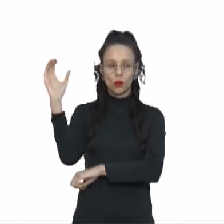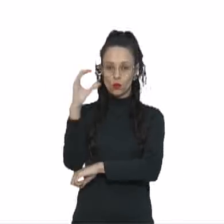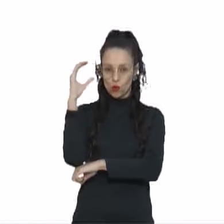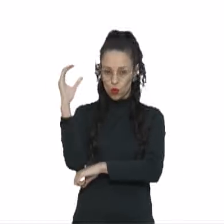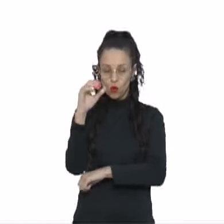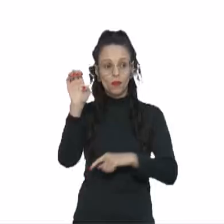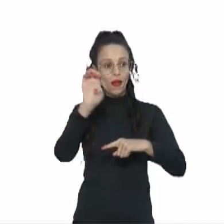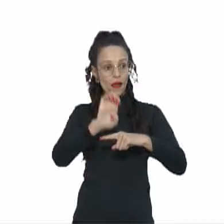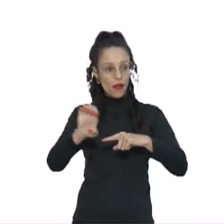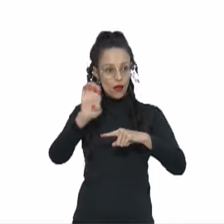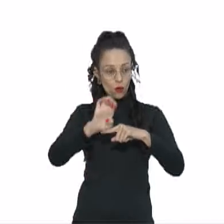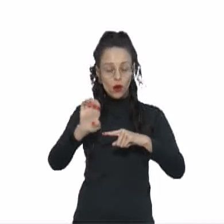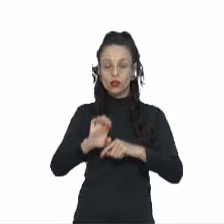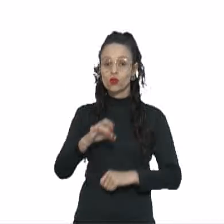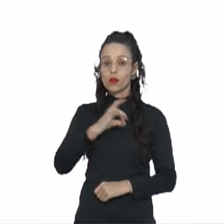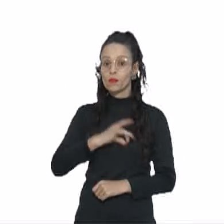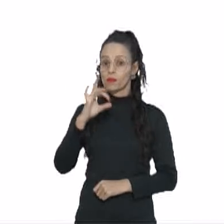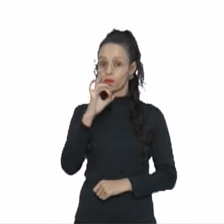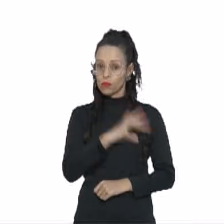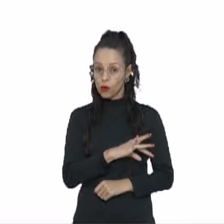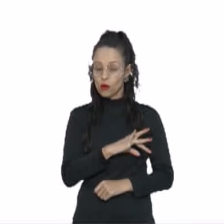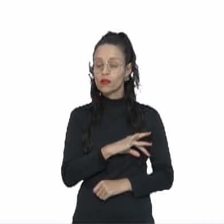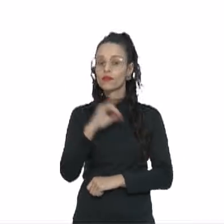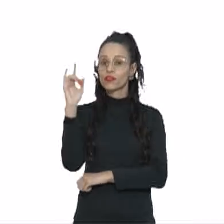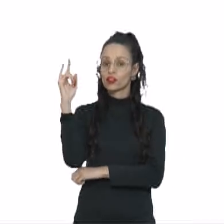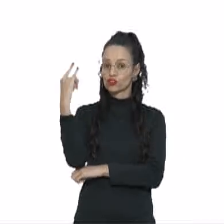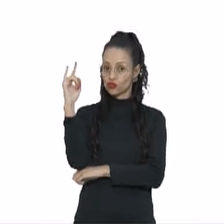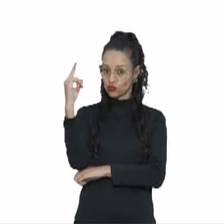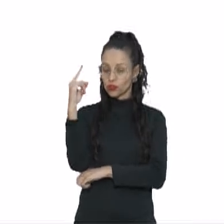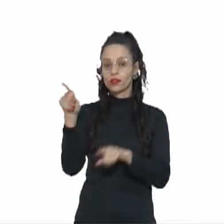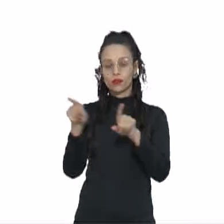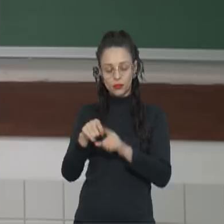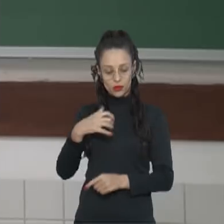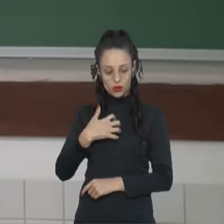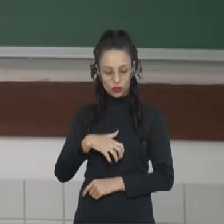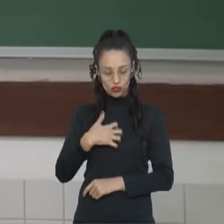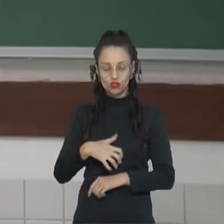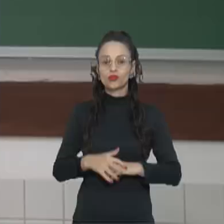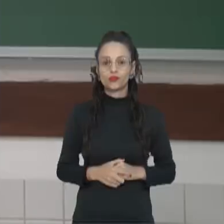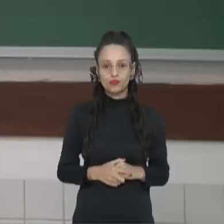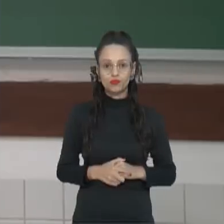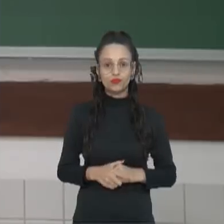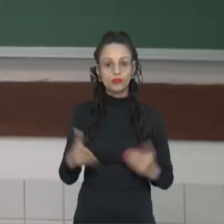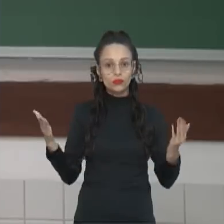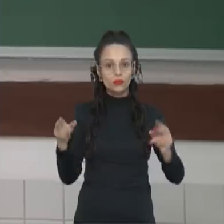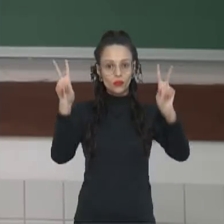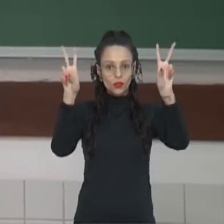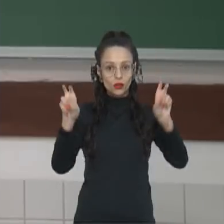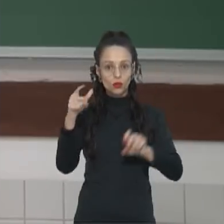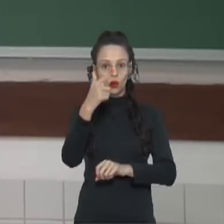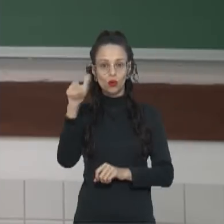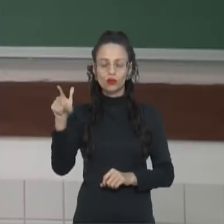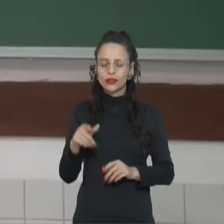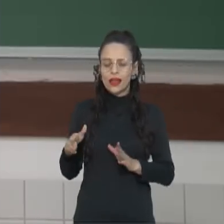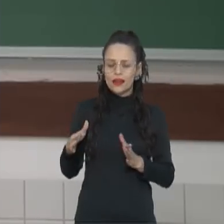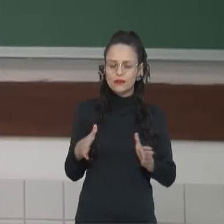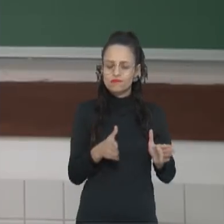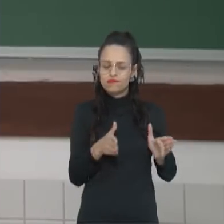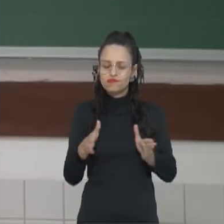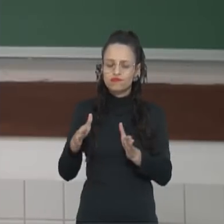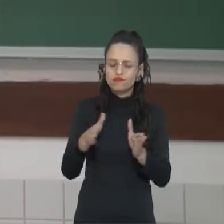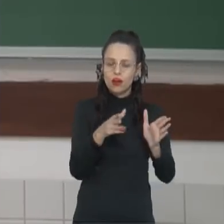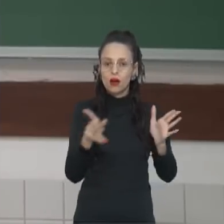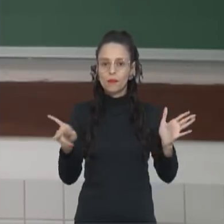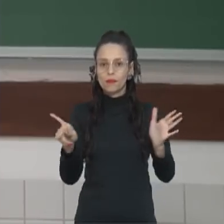Chile, até Argentina, hein, galera? E aí? Agora começa um outro assunto, são os caminhos incas,